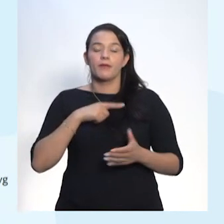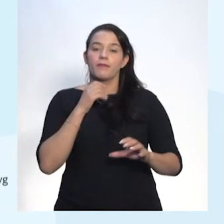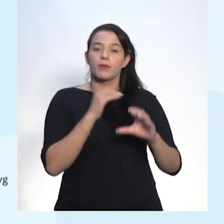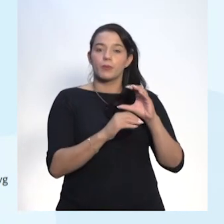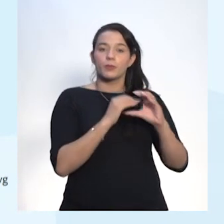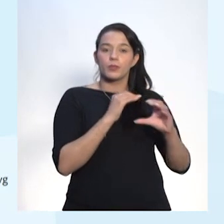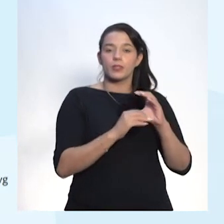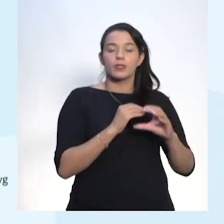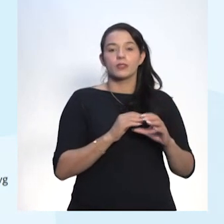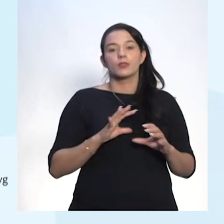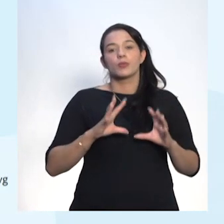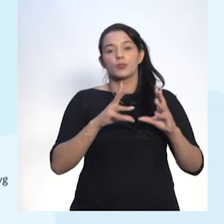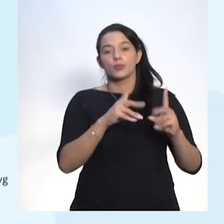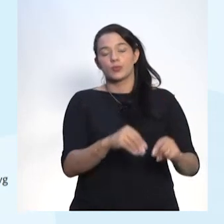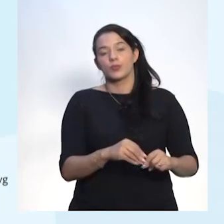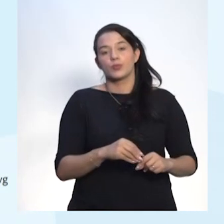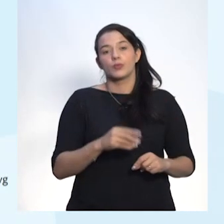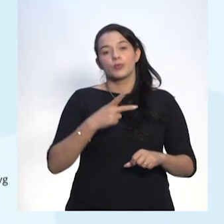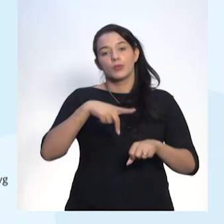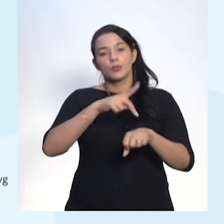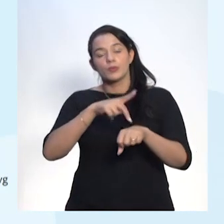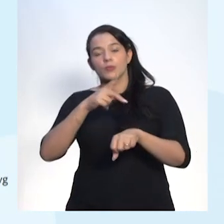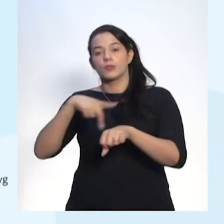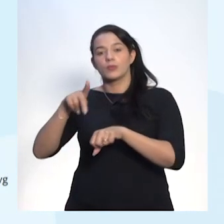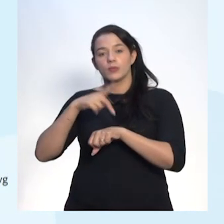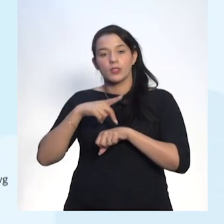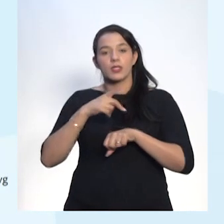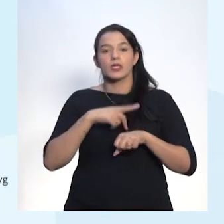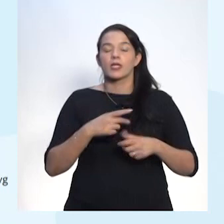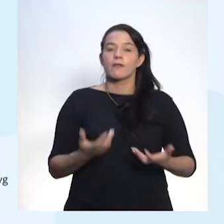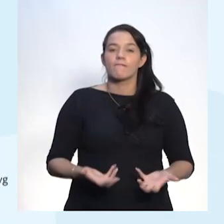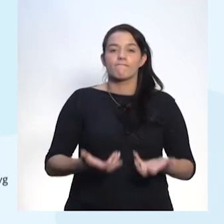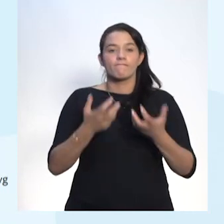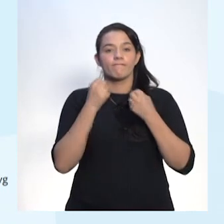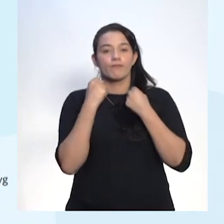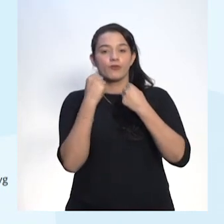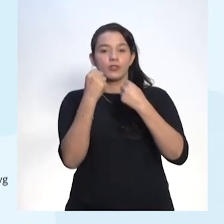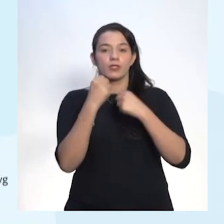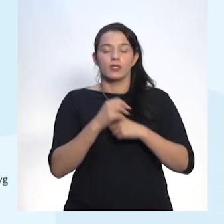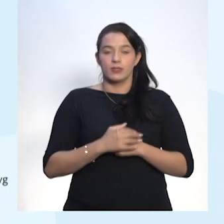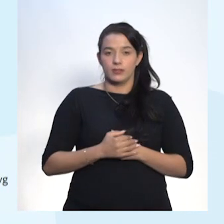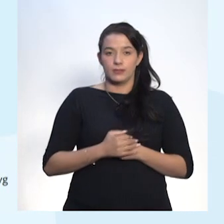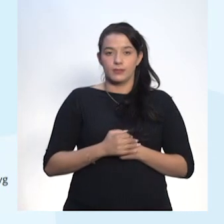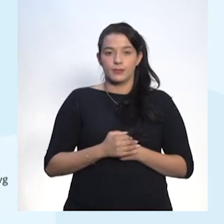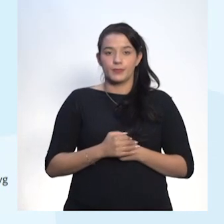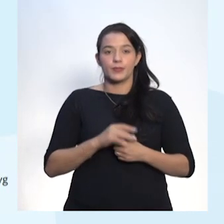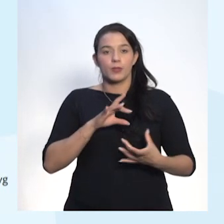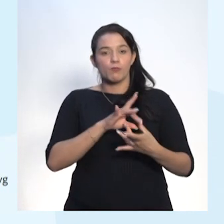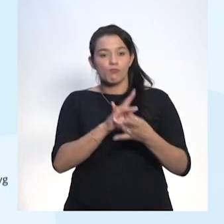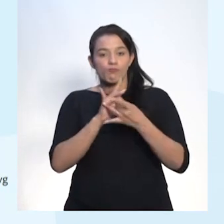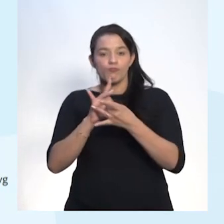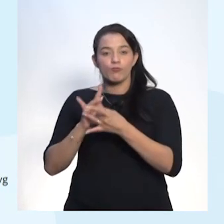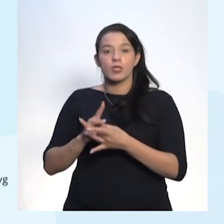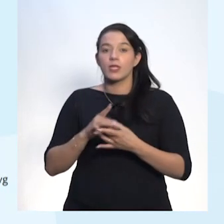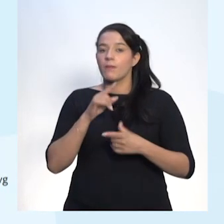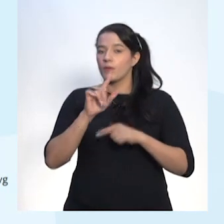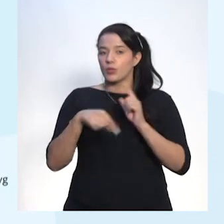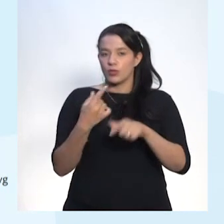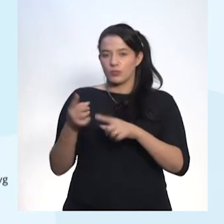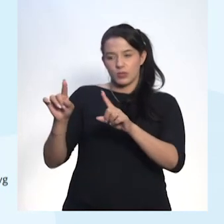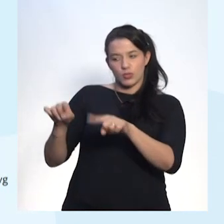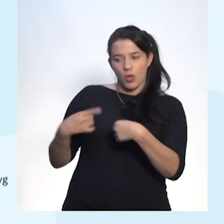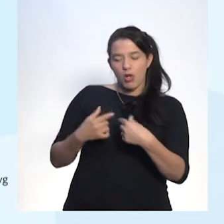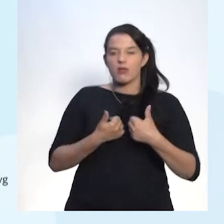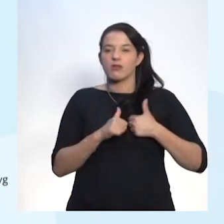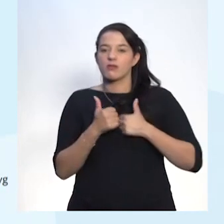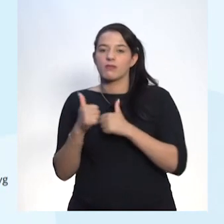comunicação no continente com o objetivo de fortalecer os regimes e perseguir os opositores e